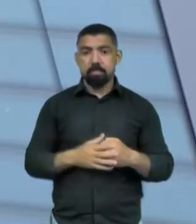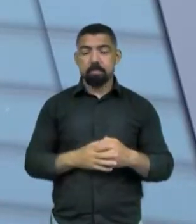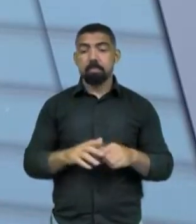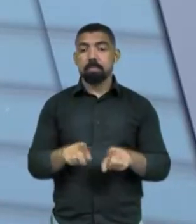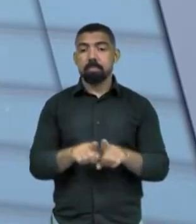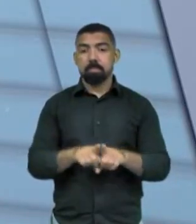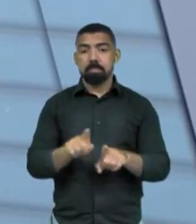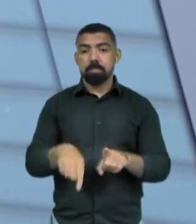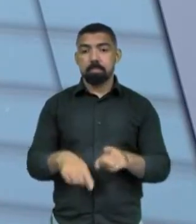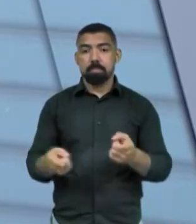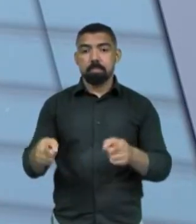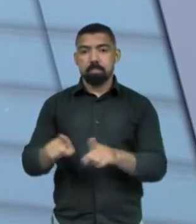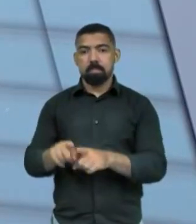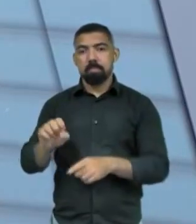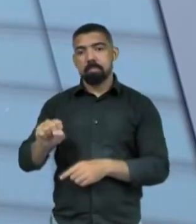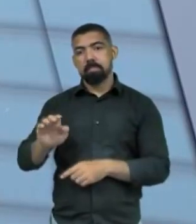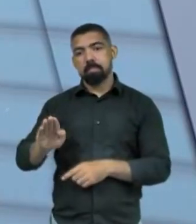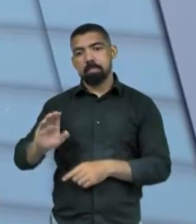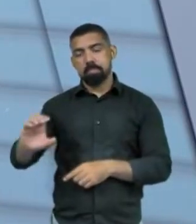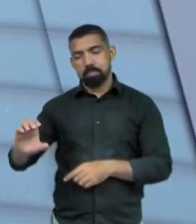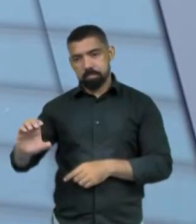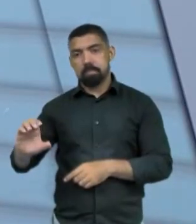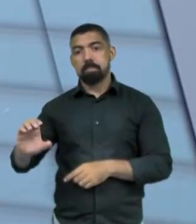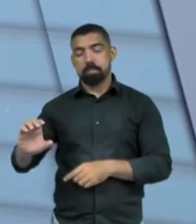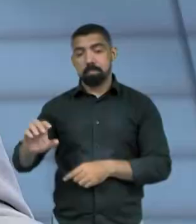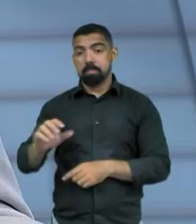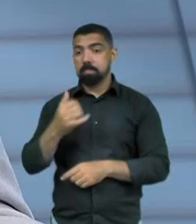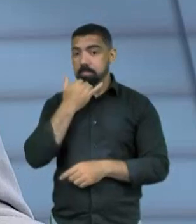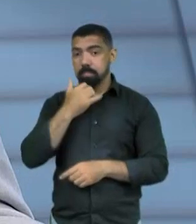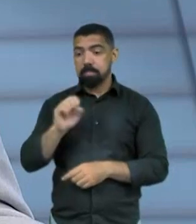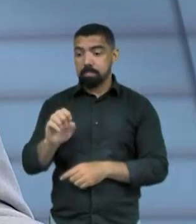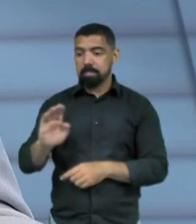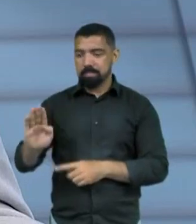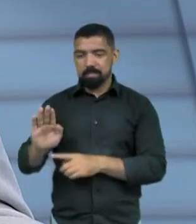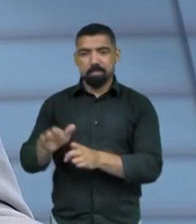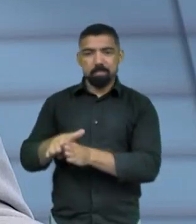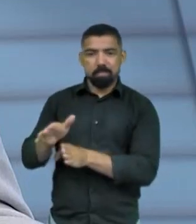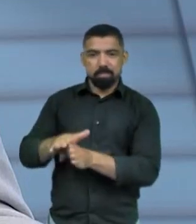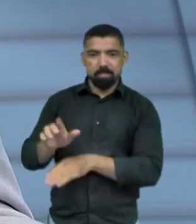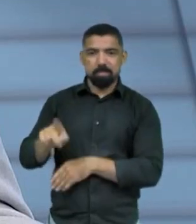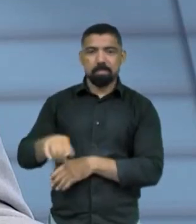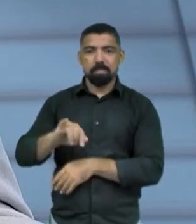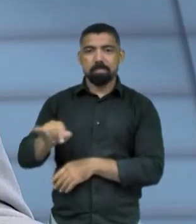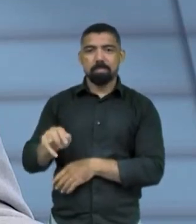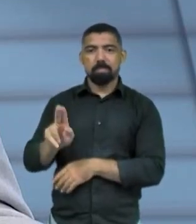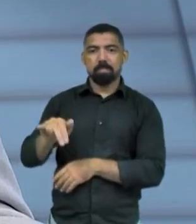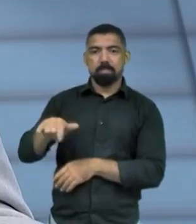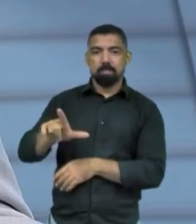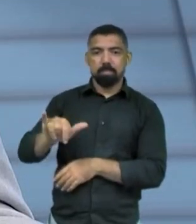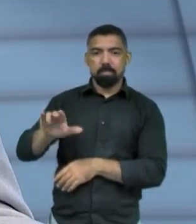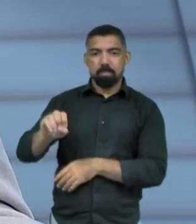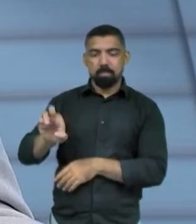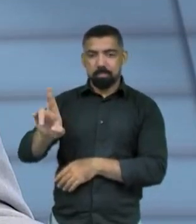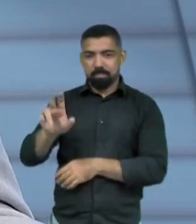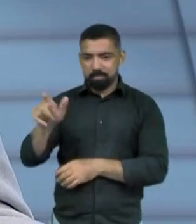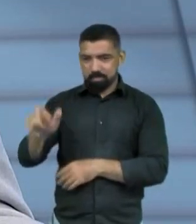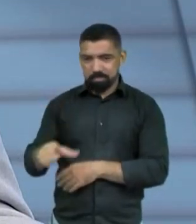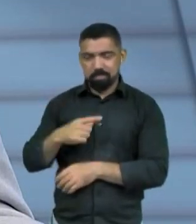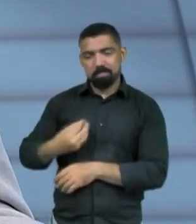E é sócio da SB Consultores. Júlio Cavalcante, consultor da Ceará 2050, também aqui comigo, junto aqui